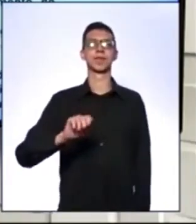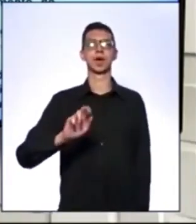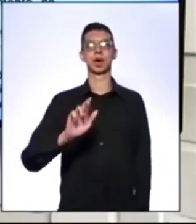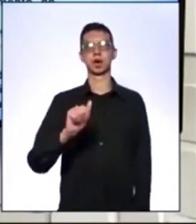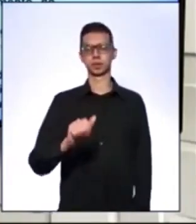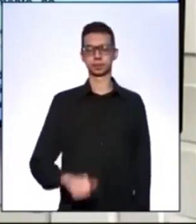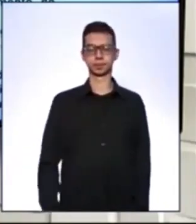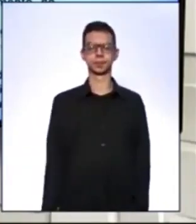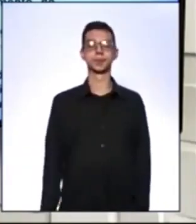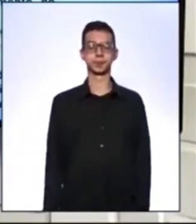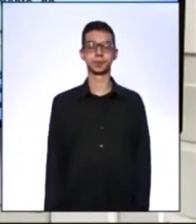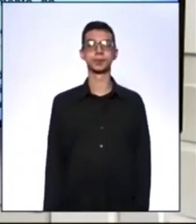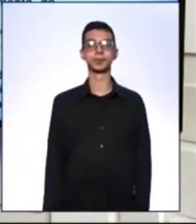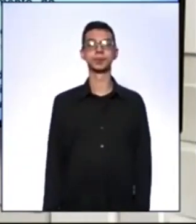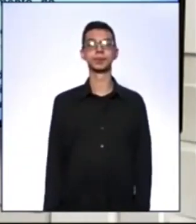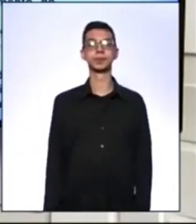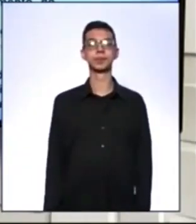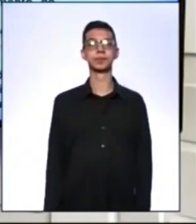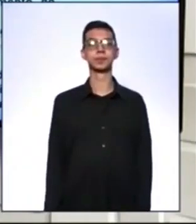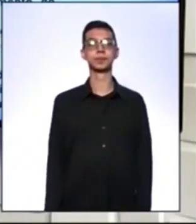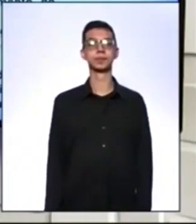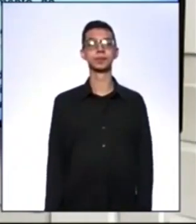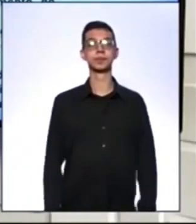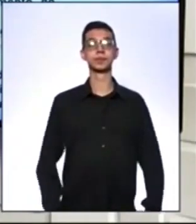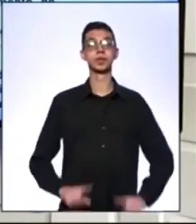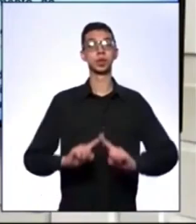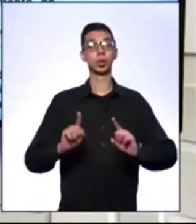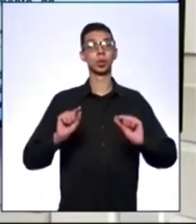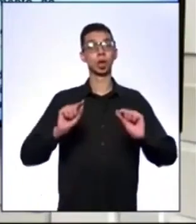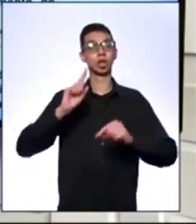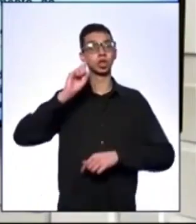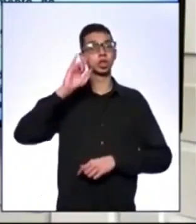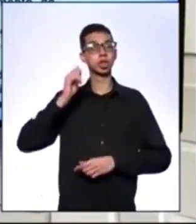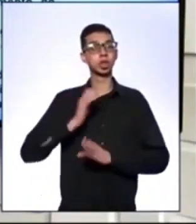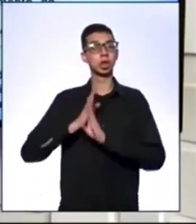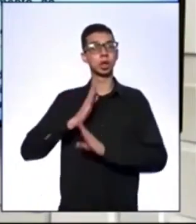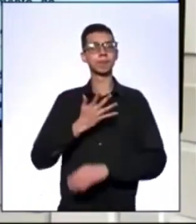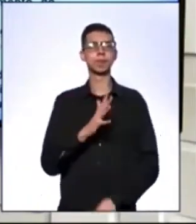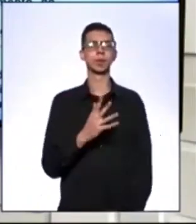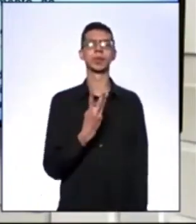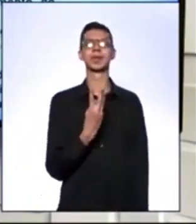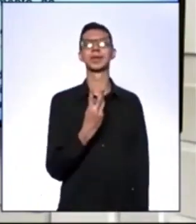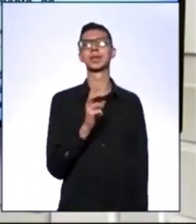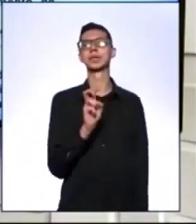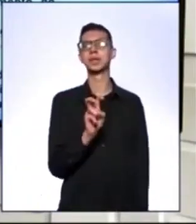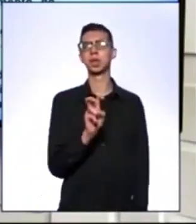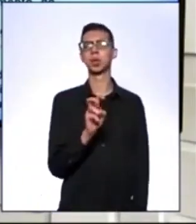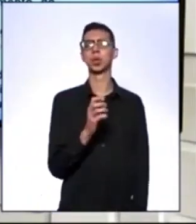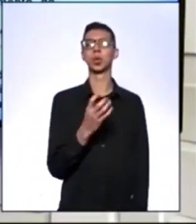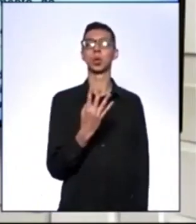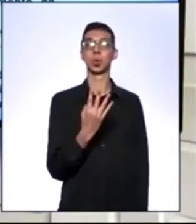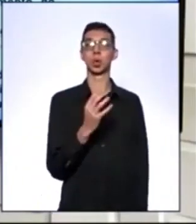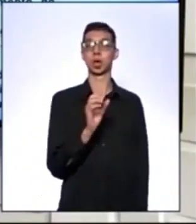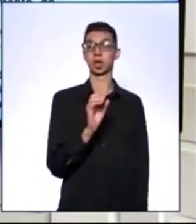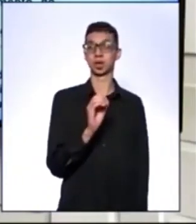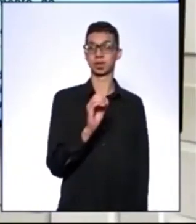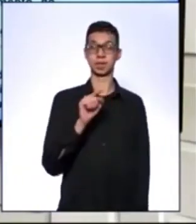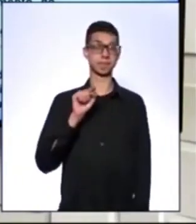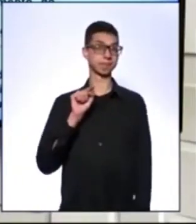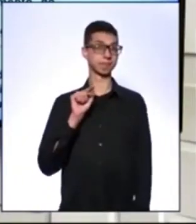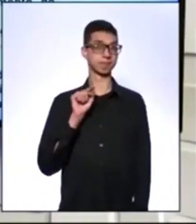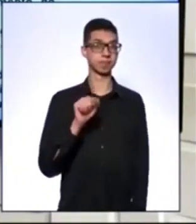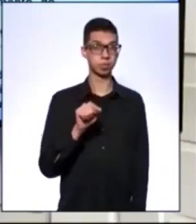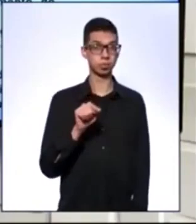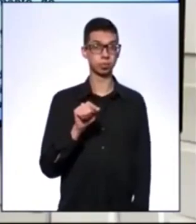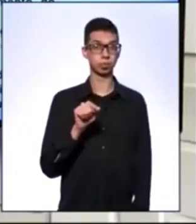cujas datações definiram algo próximo a 35, 40 mil anos.